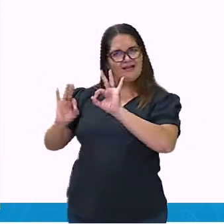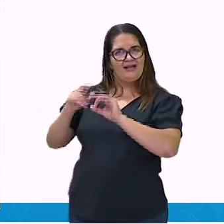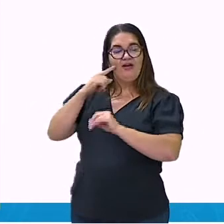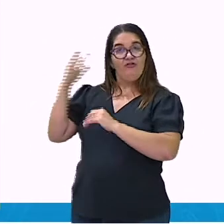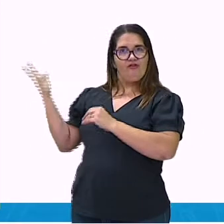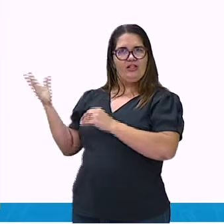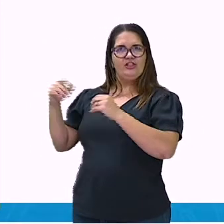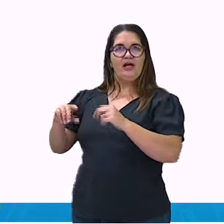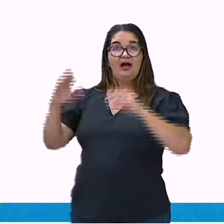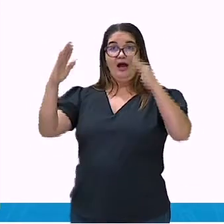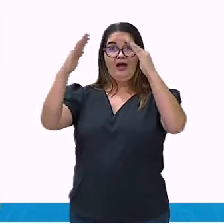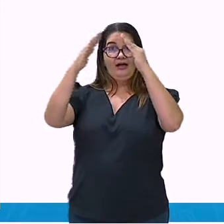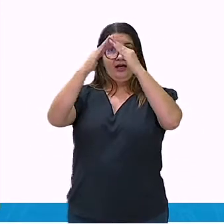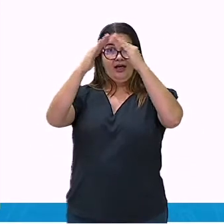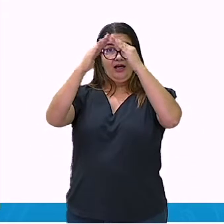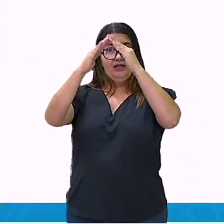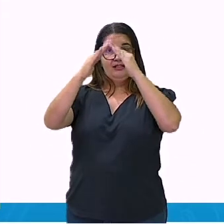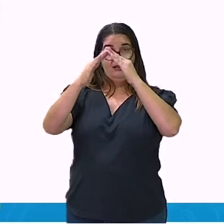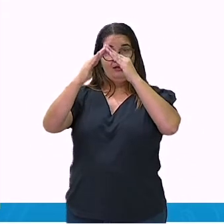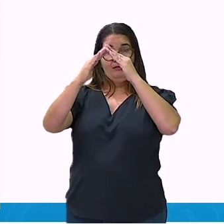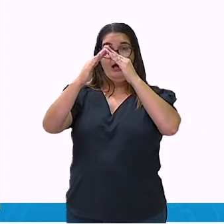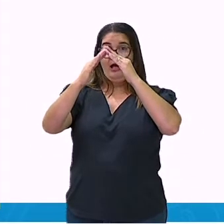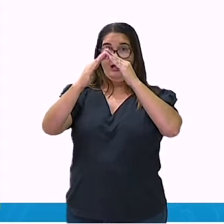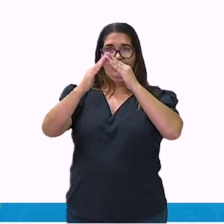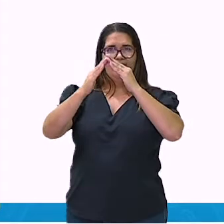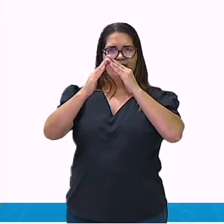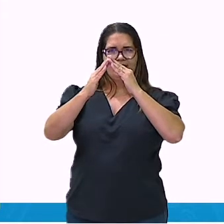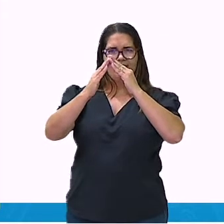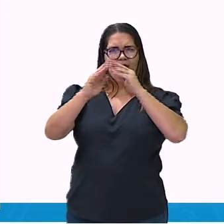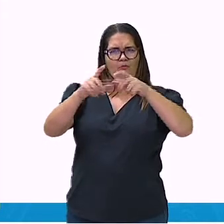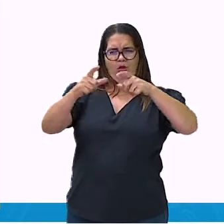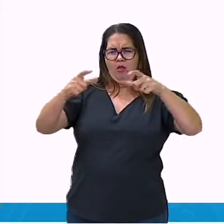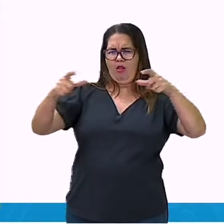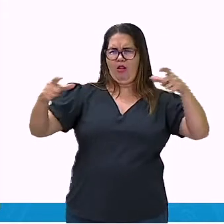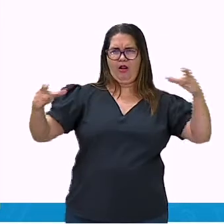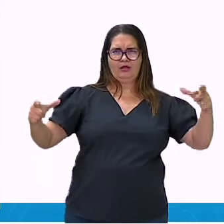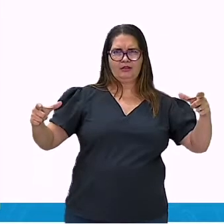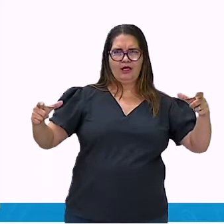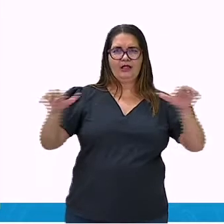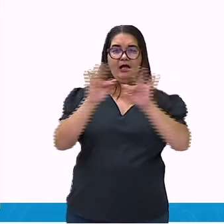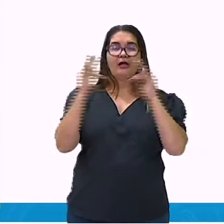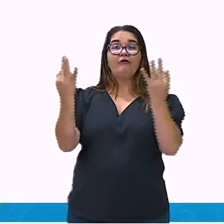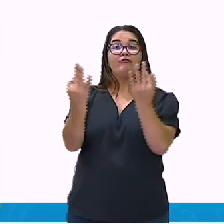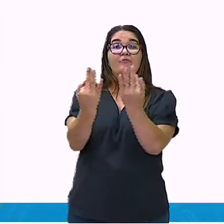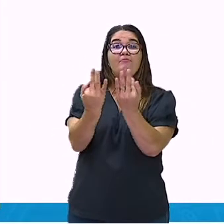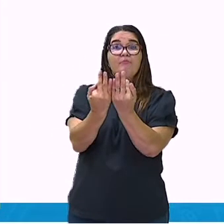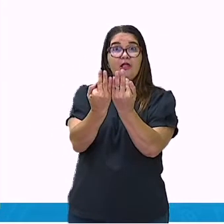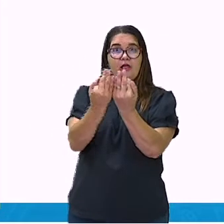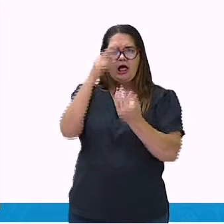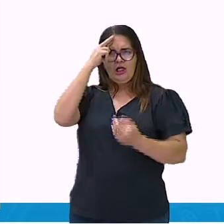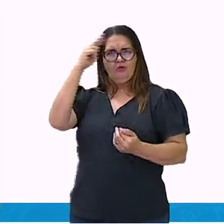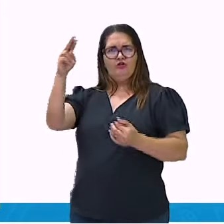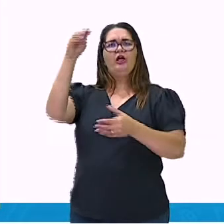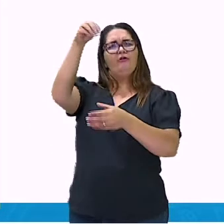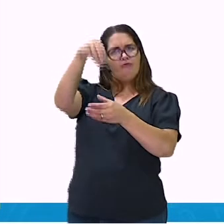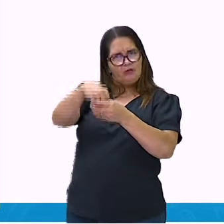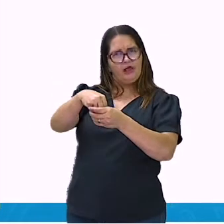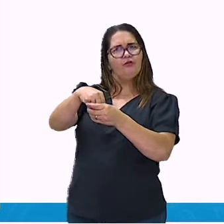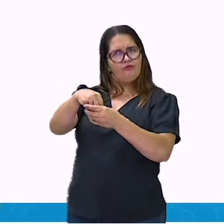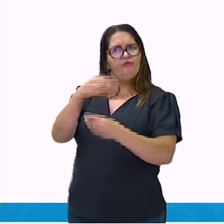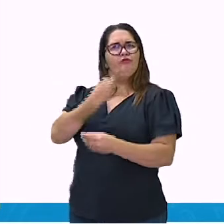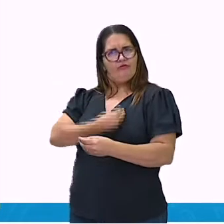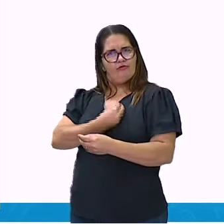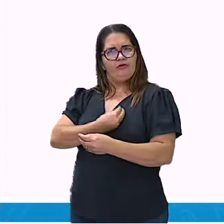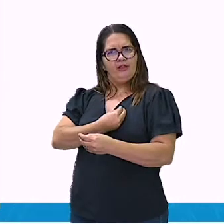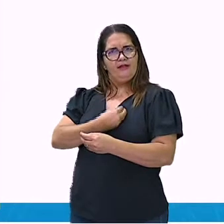grande, onde morava a família do senhor do engenho e o senhor de engenho. Ao redor,